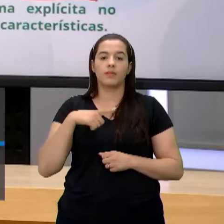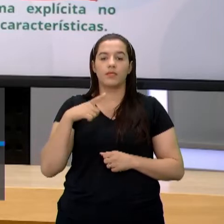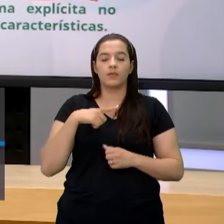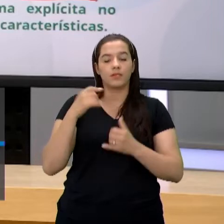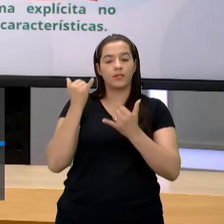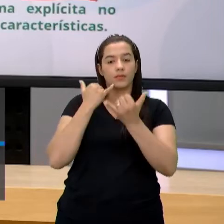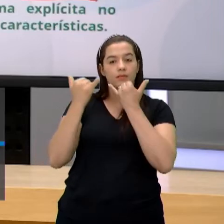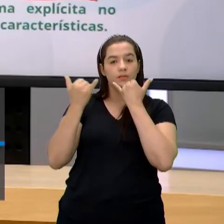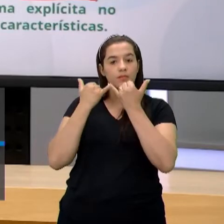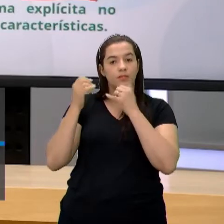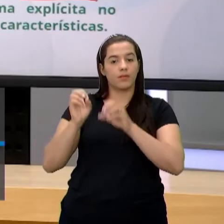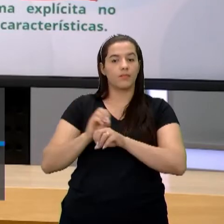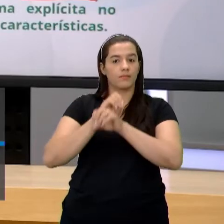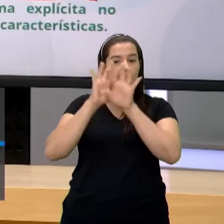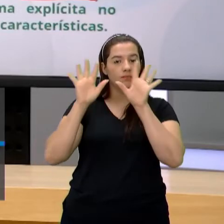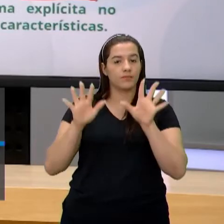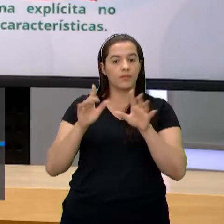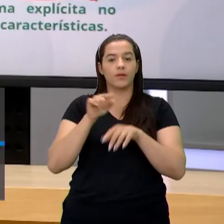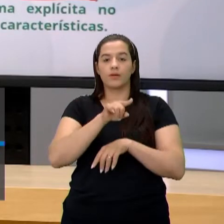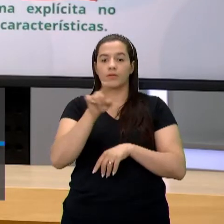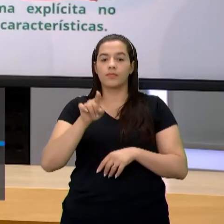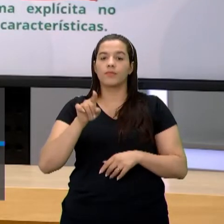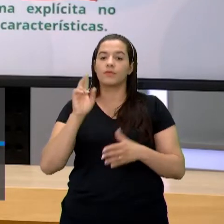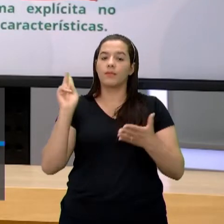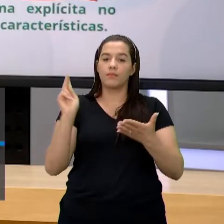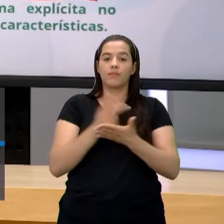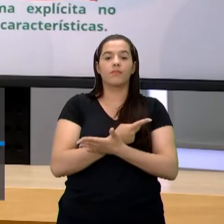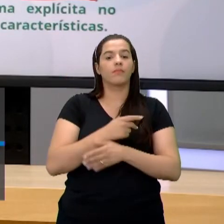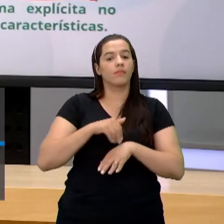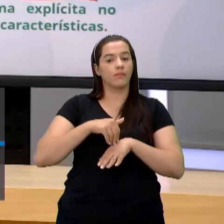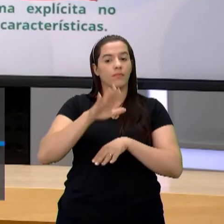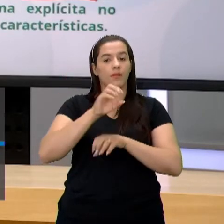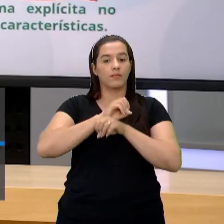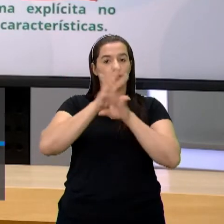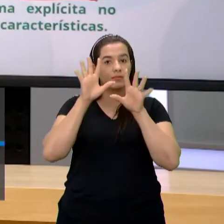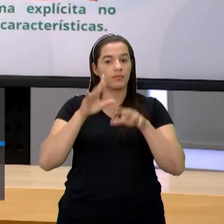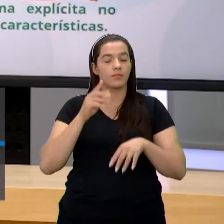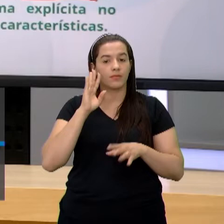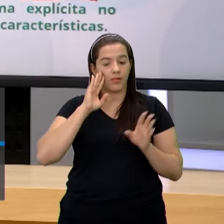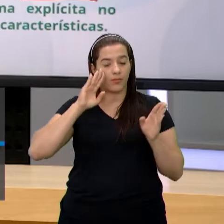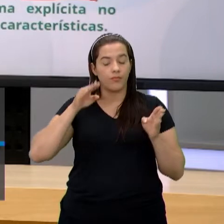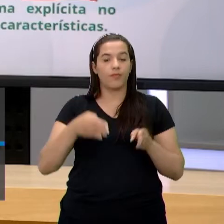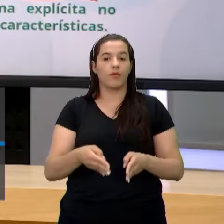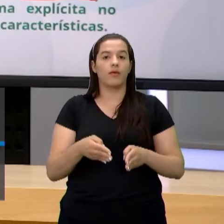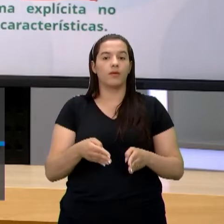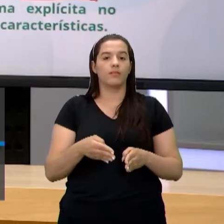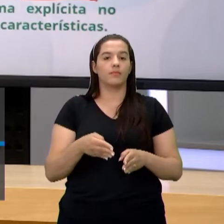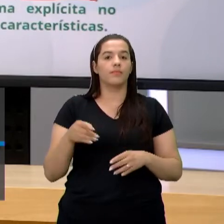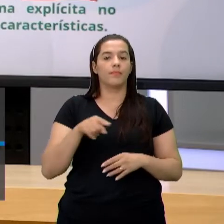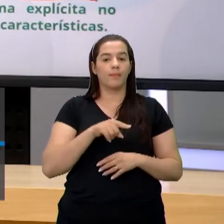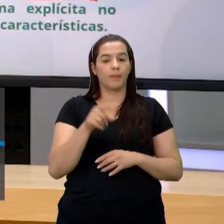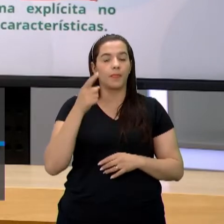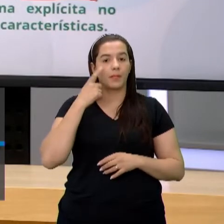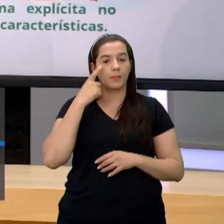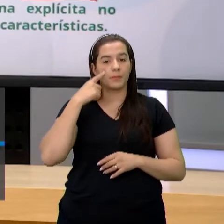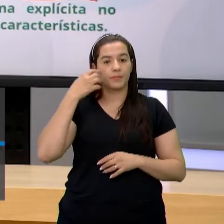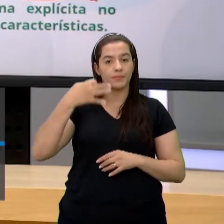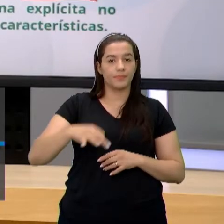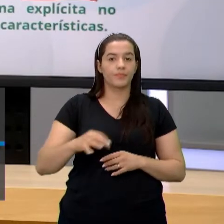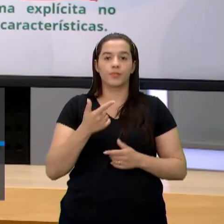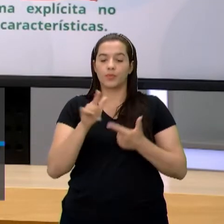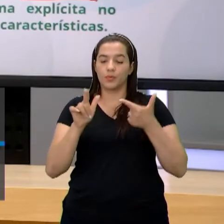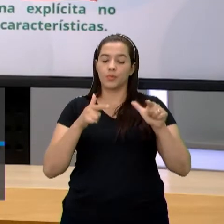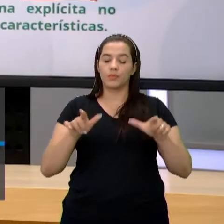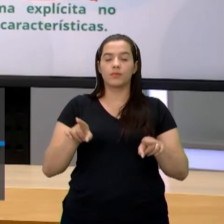informações explícitas são as que vocês mais erram, né? Então, ó, focar aí nessa correção aqui e outras